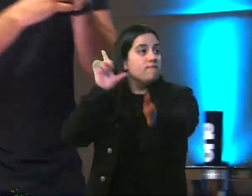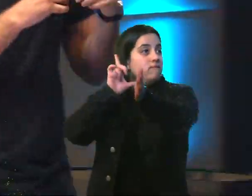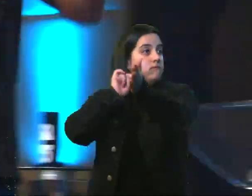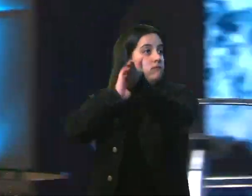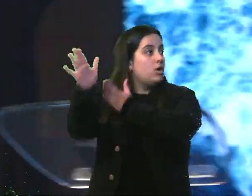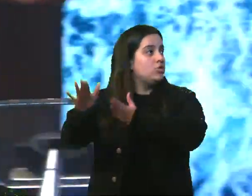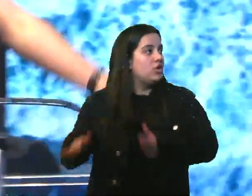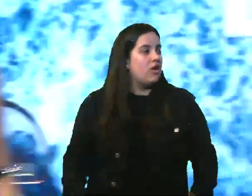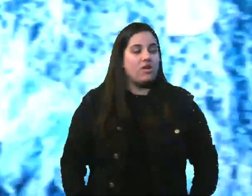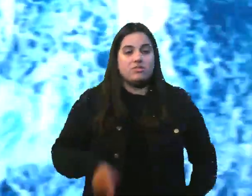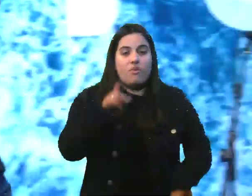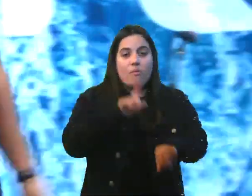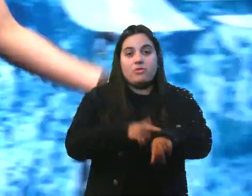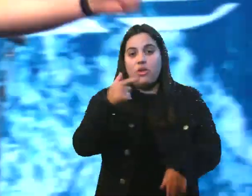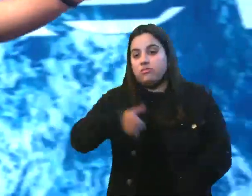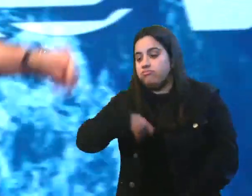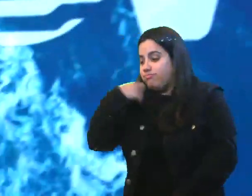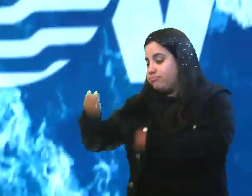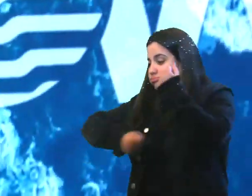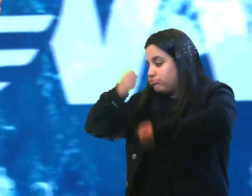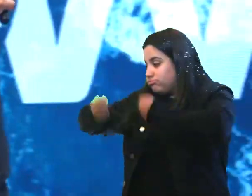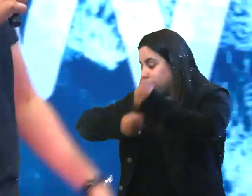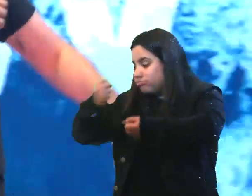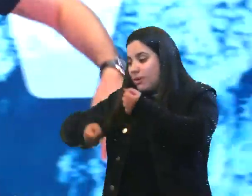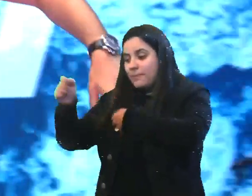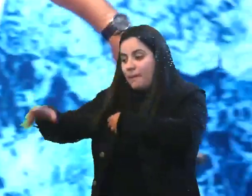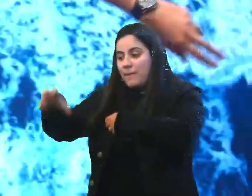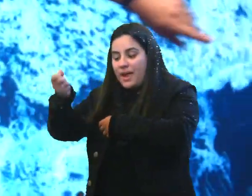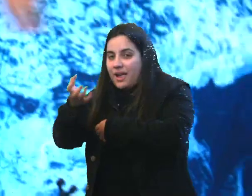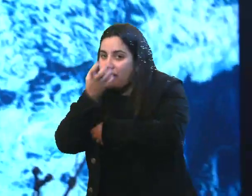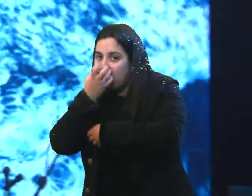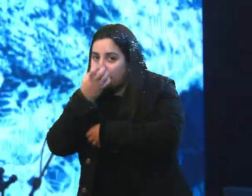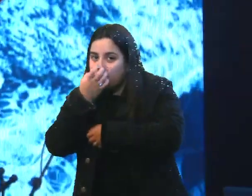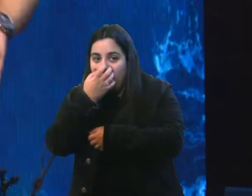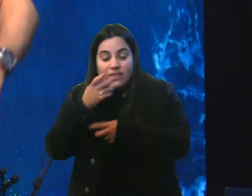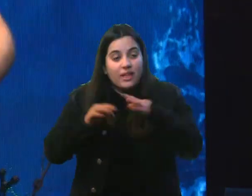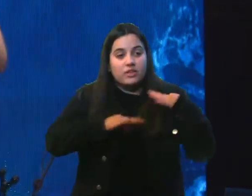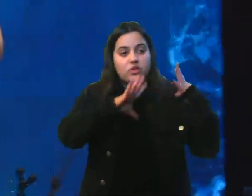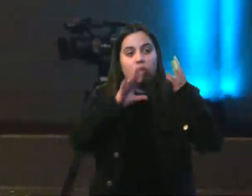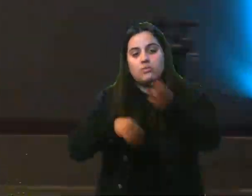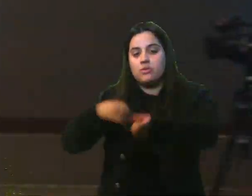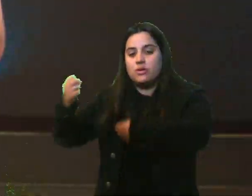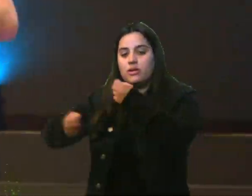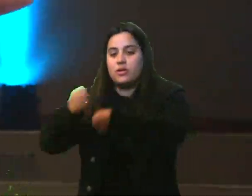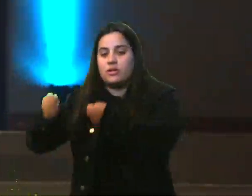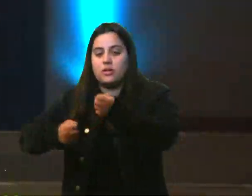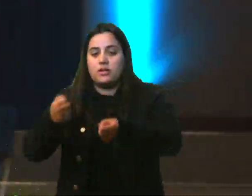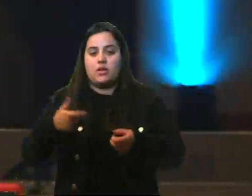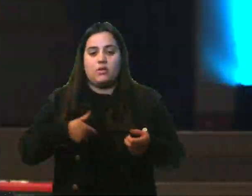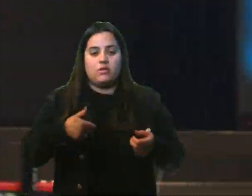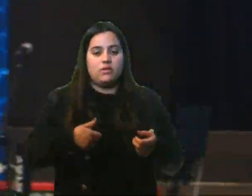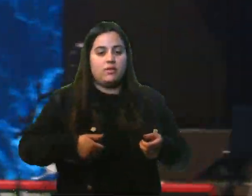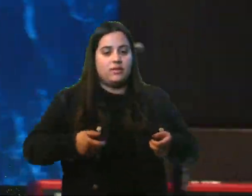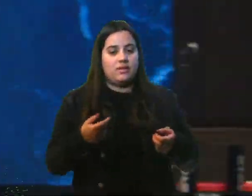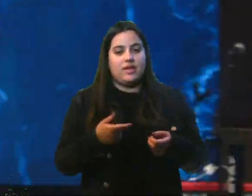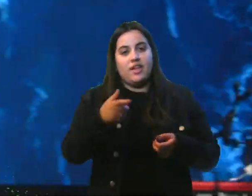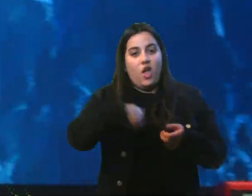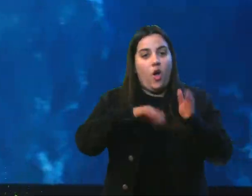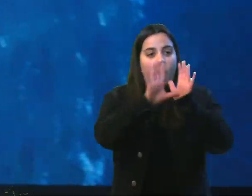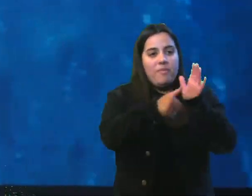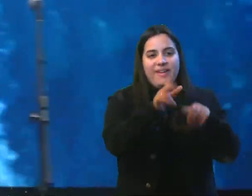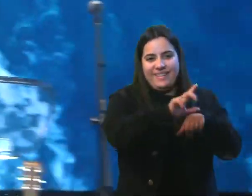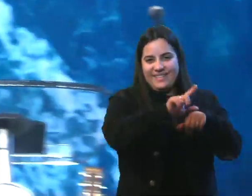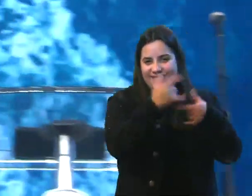Nessa hora, eu saio correndo atrás da Kiara. E aí a gente sai correndo. Eu estava com as coisas na mão, saí correndo da loja, roubei a